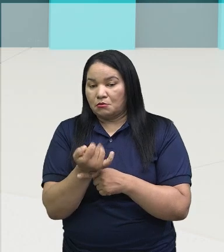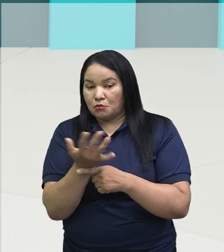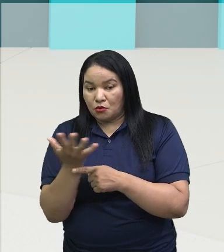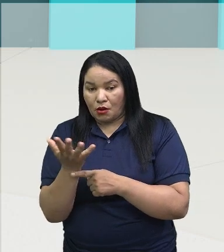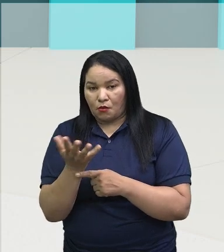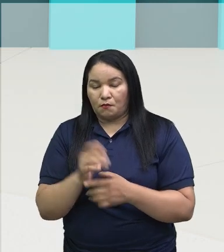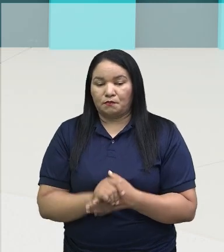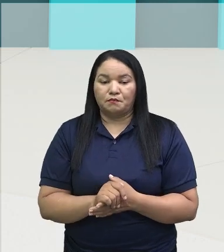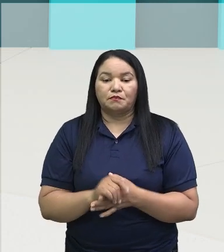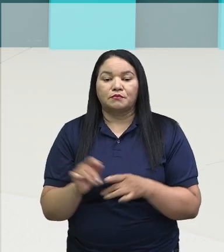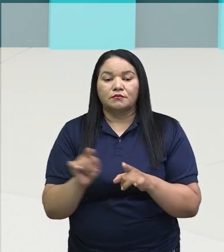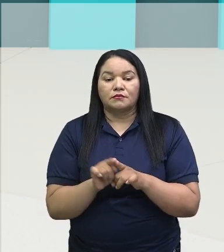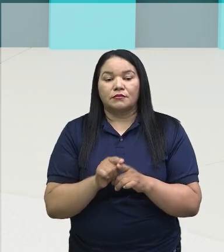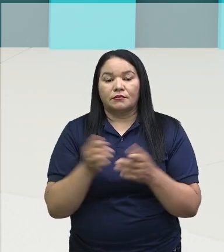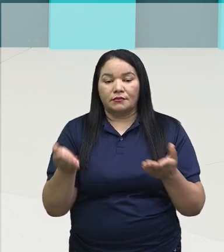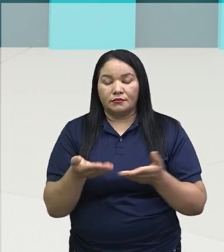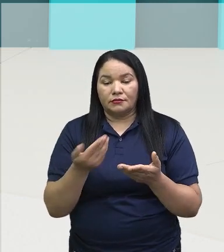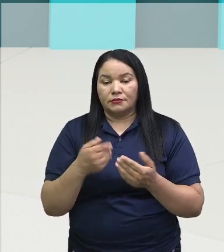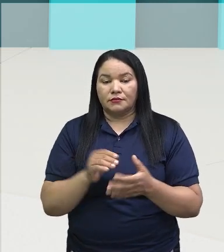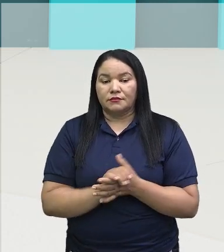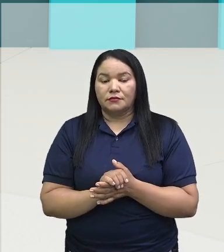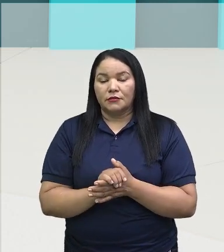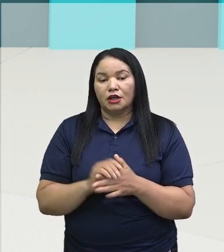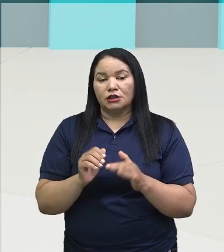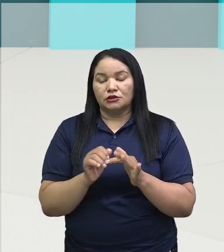Agora, com o verbo, com o sujeito,